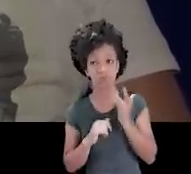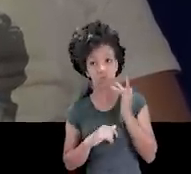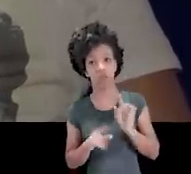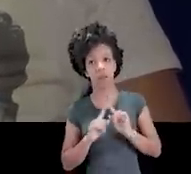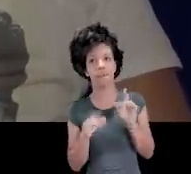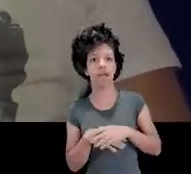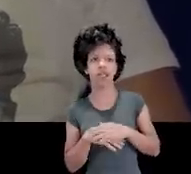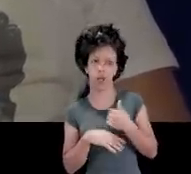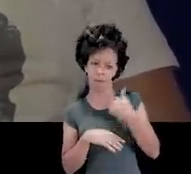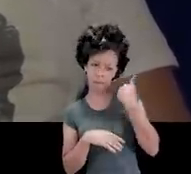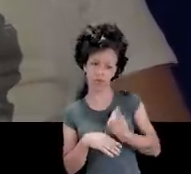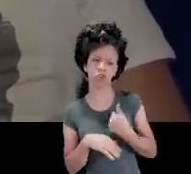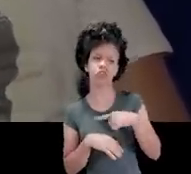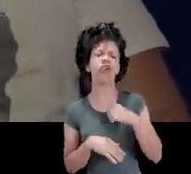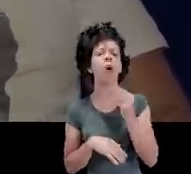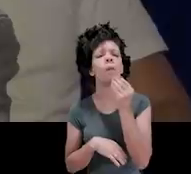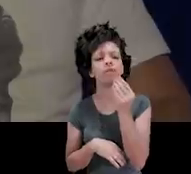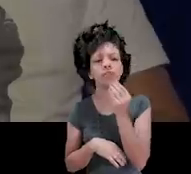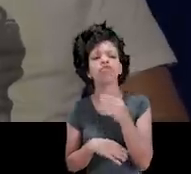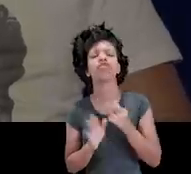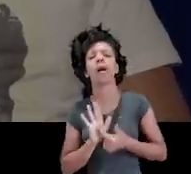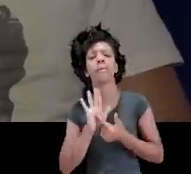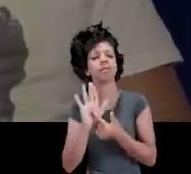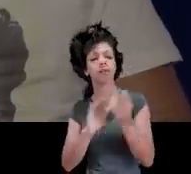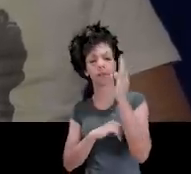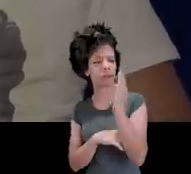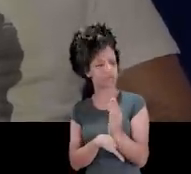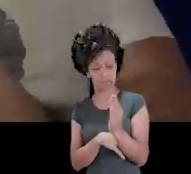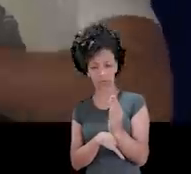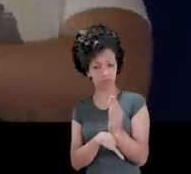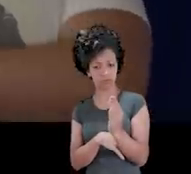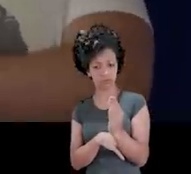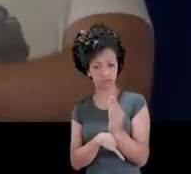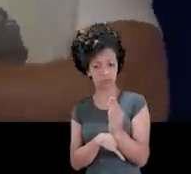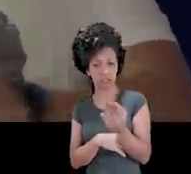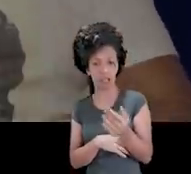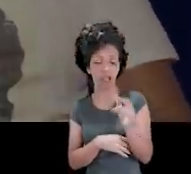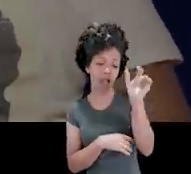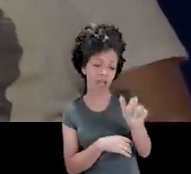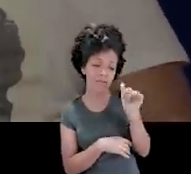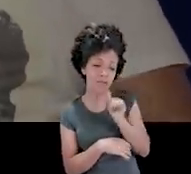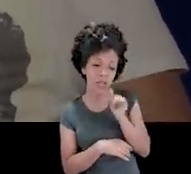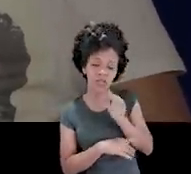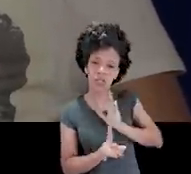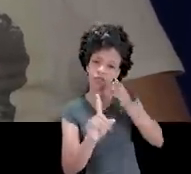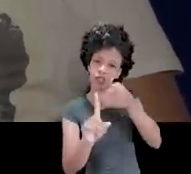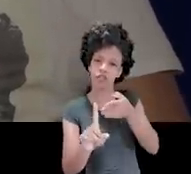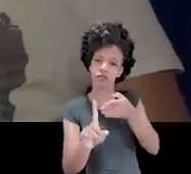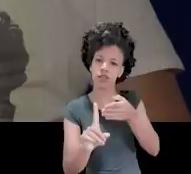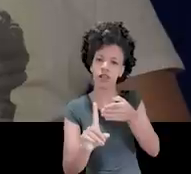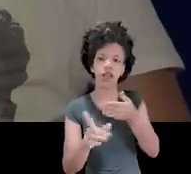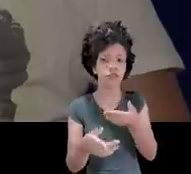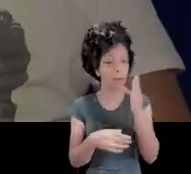de cadeira que eu tive a oportunidade de apresentar para o Brasil inteiro uma das mulheres que se tornou uma referência das